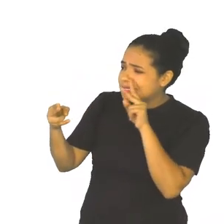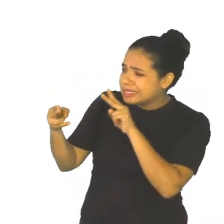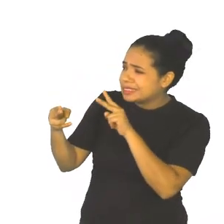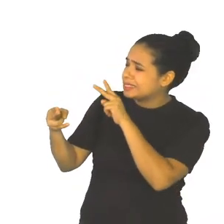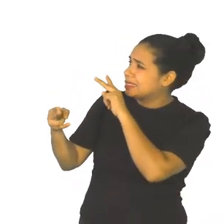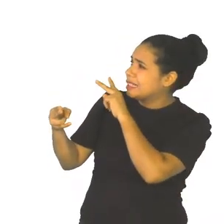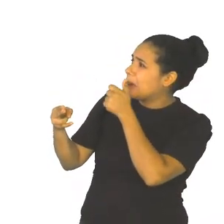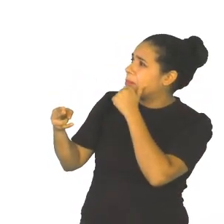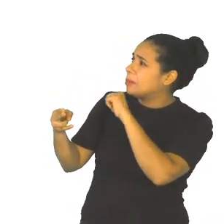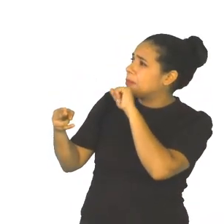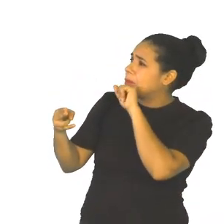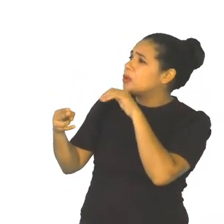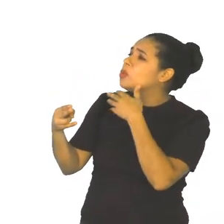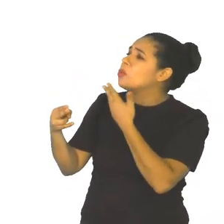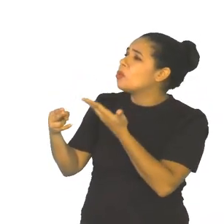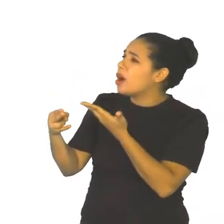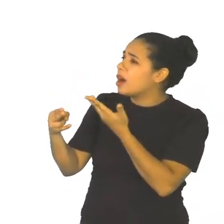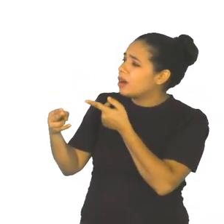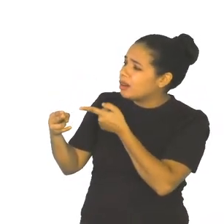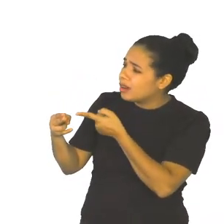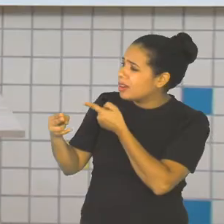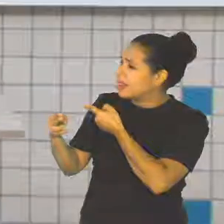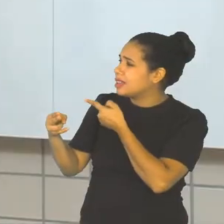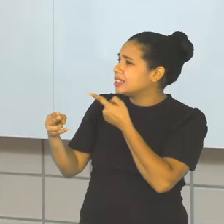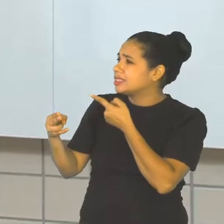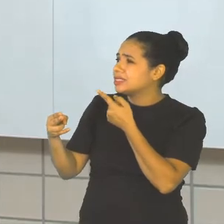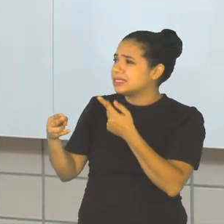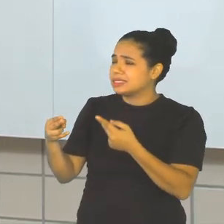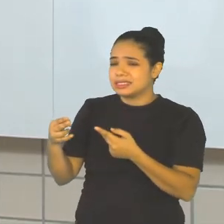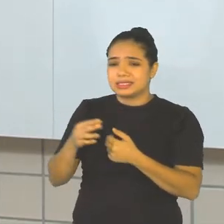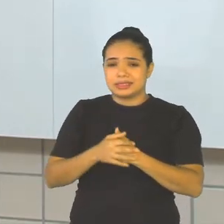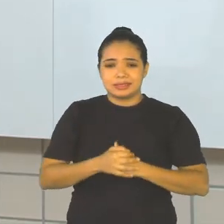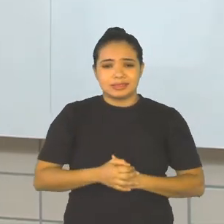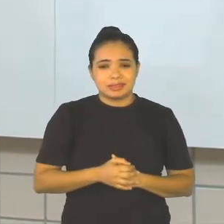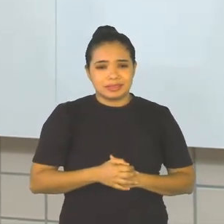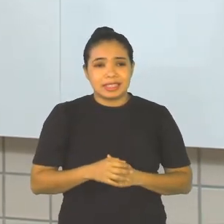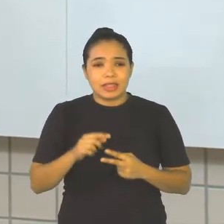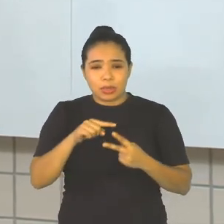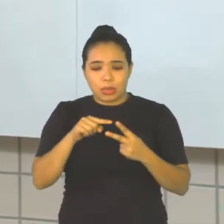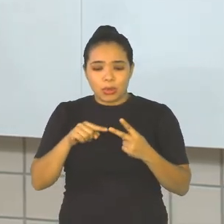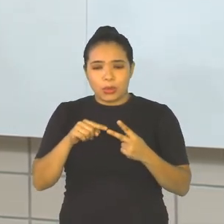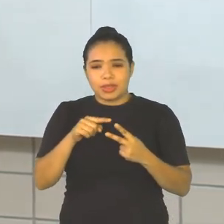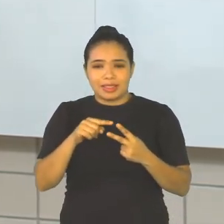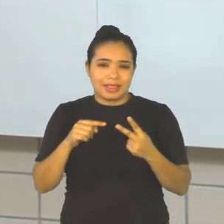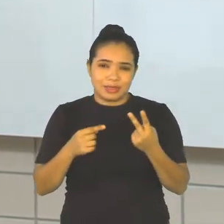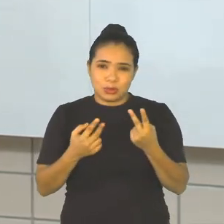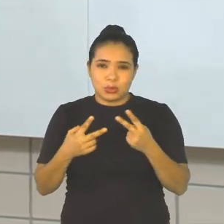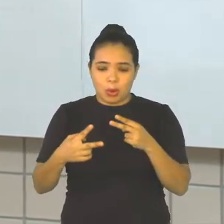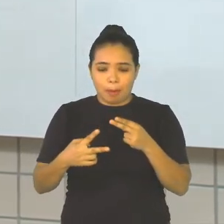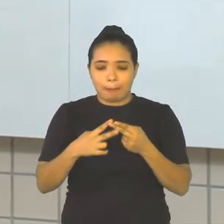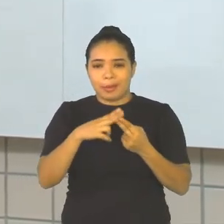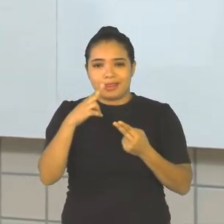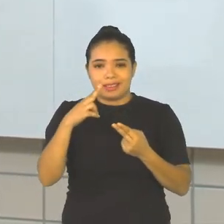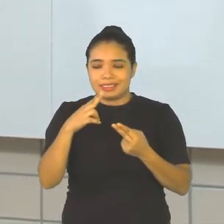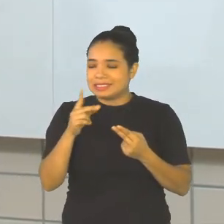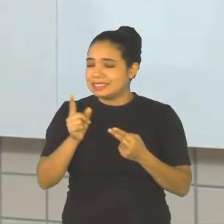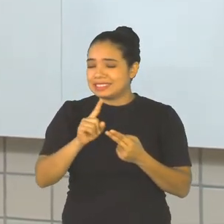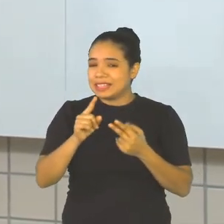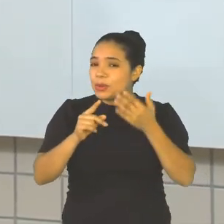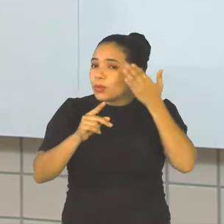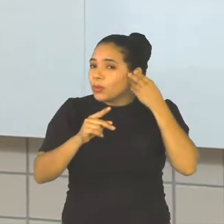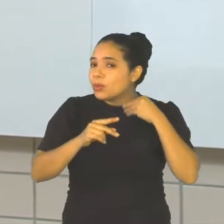mãezinha. Qual deles, mãe? Então, vocês viram aí que a gente fez a leitura de uma crônica, o